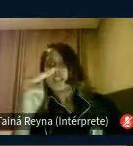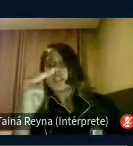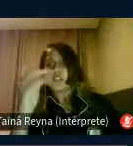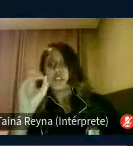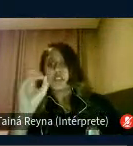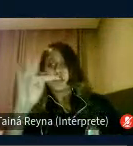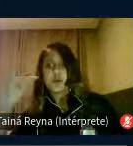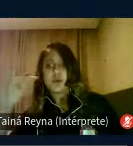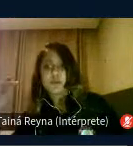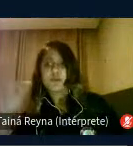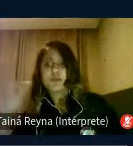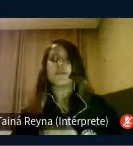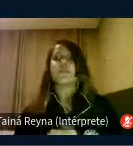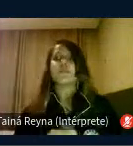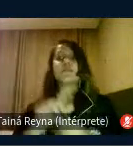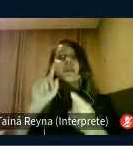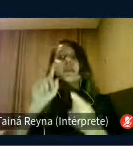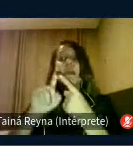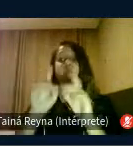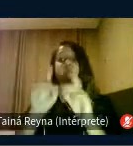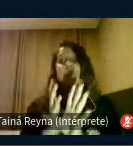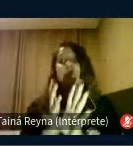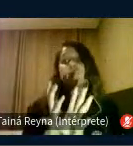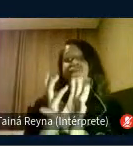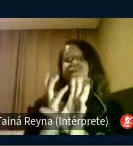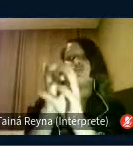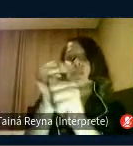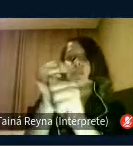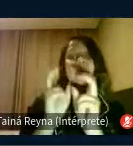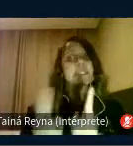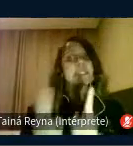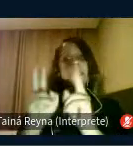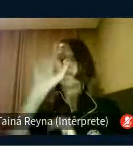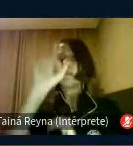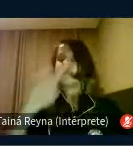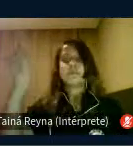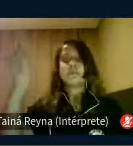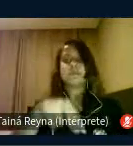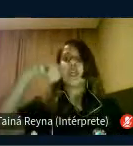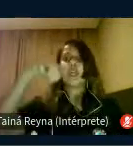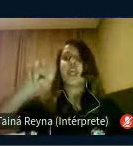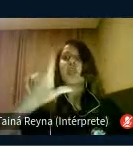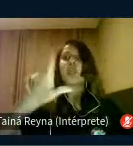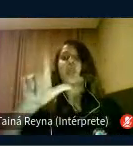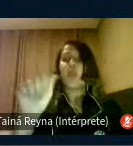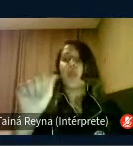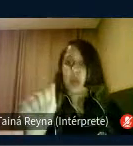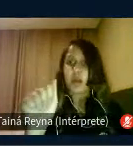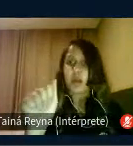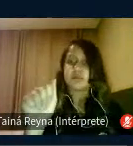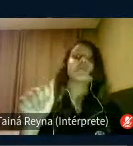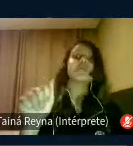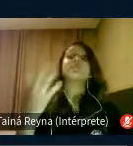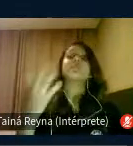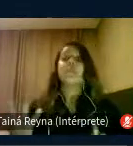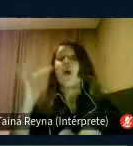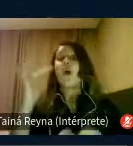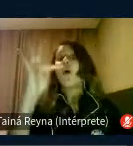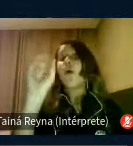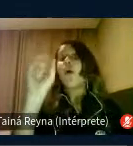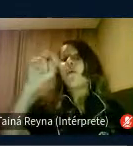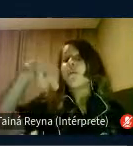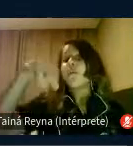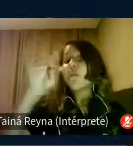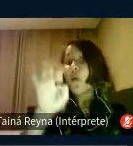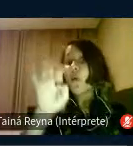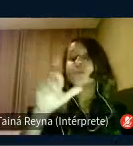de um circuito, é sempre nula. Ou seja, a fonte ela vai estar oferecendo uma tensão,